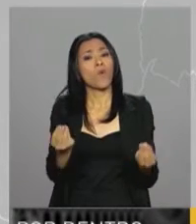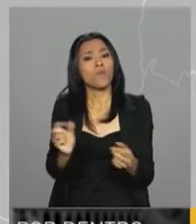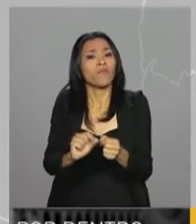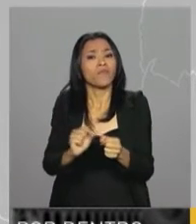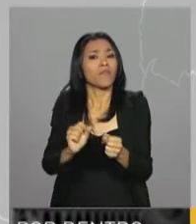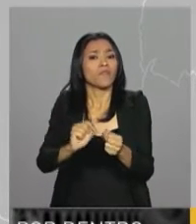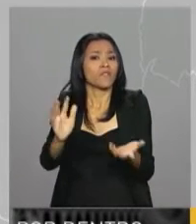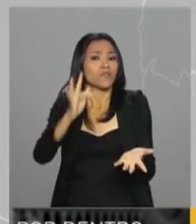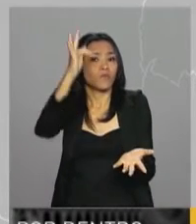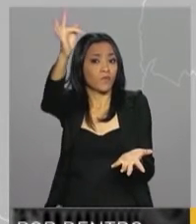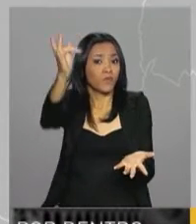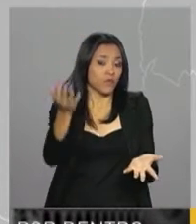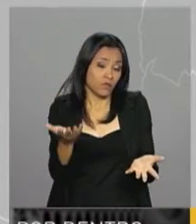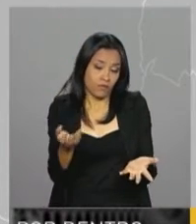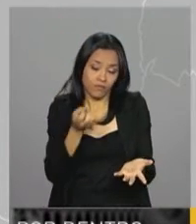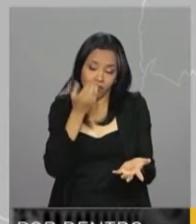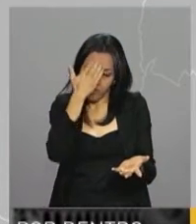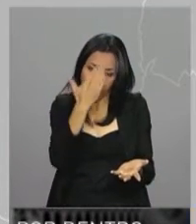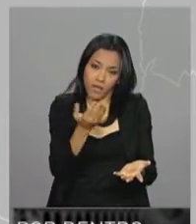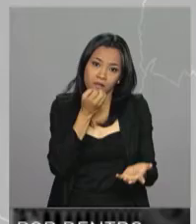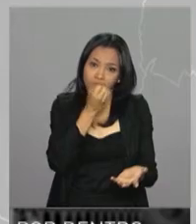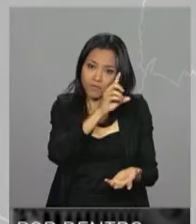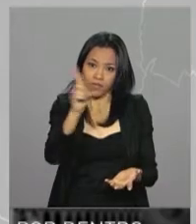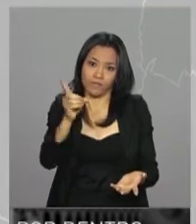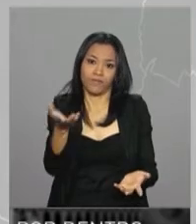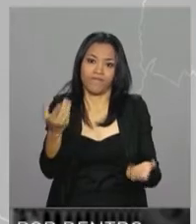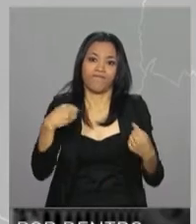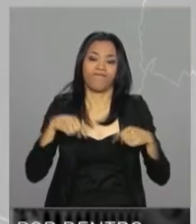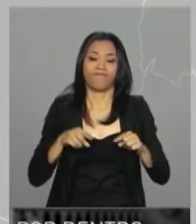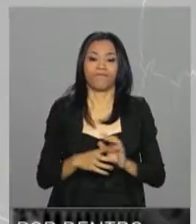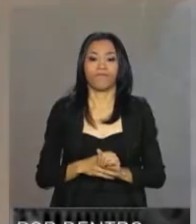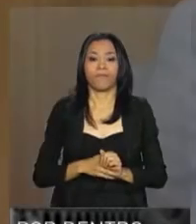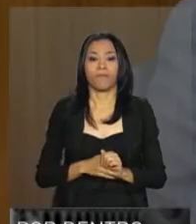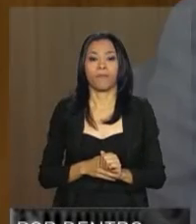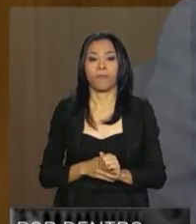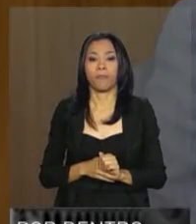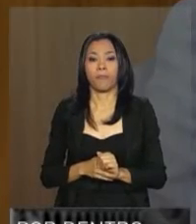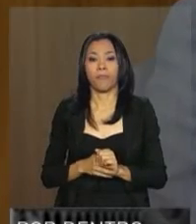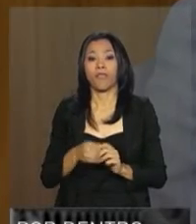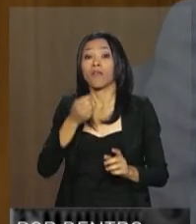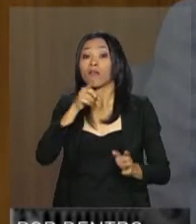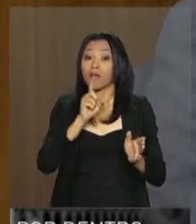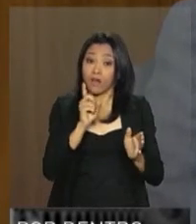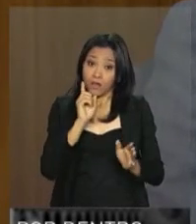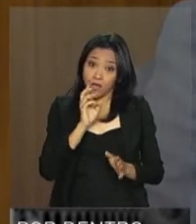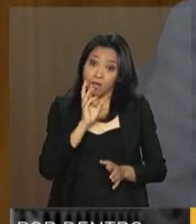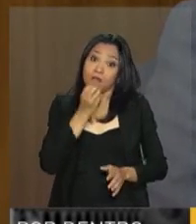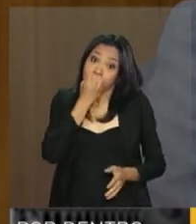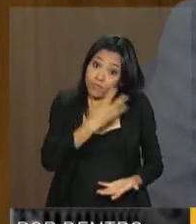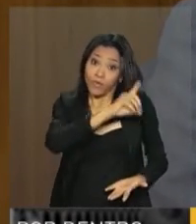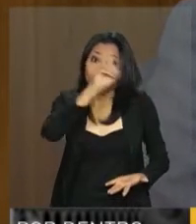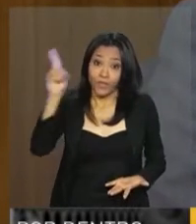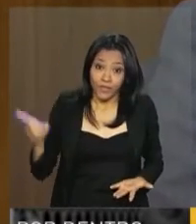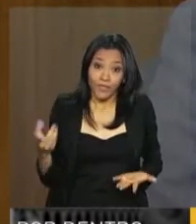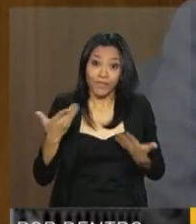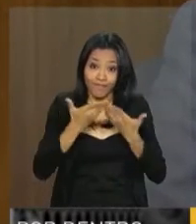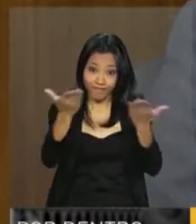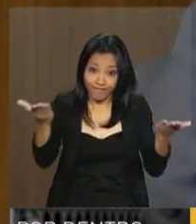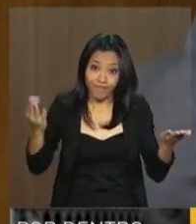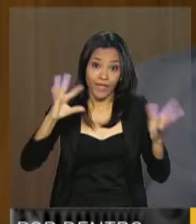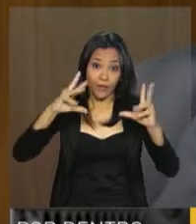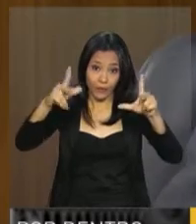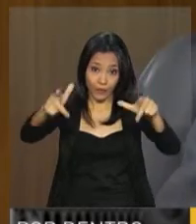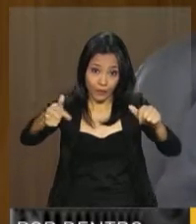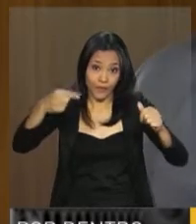conectar muito obrigada bom dia bom dia axa onde os ouvintes da difusora é uma